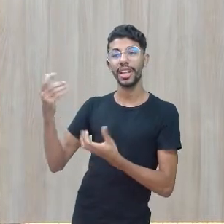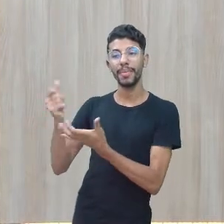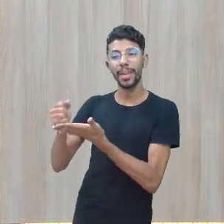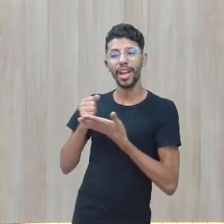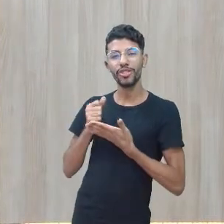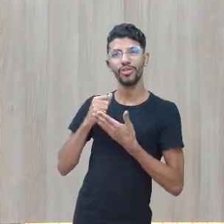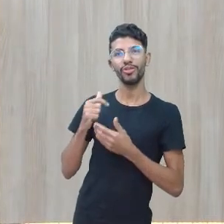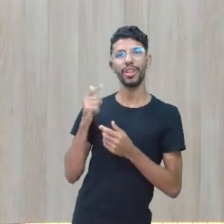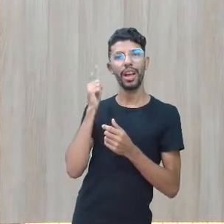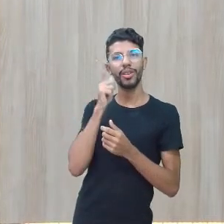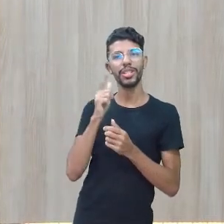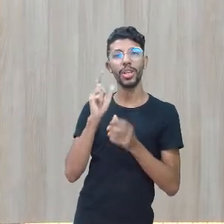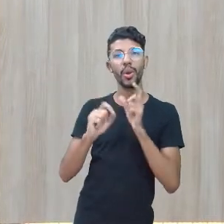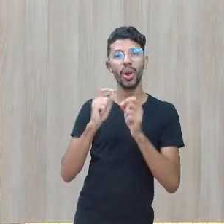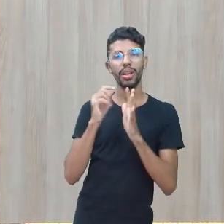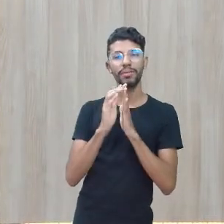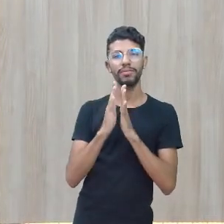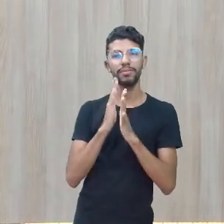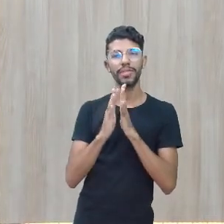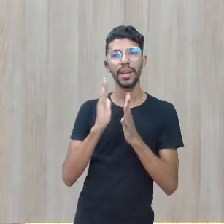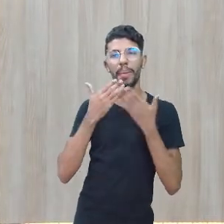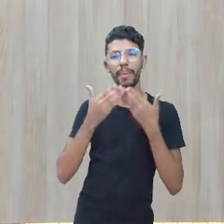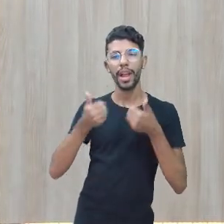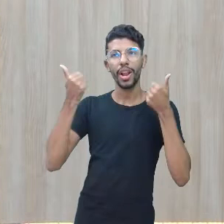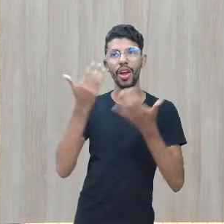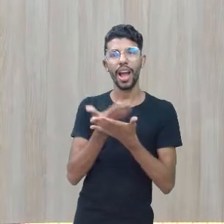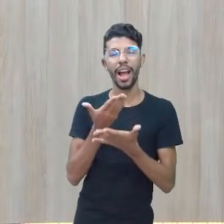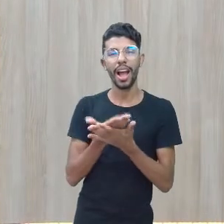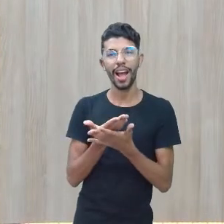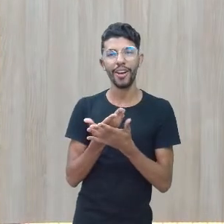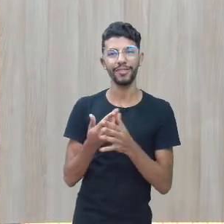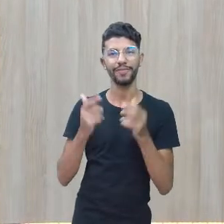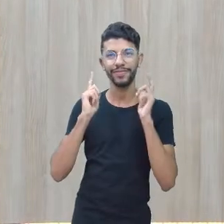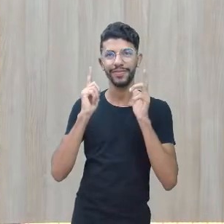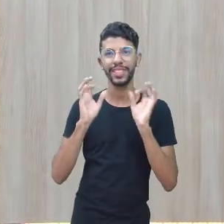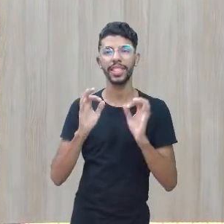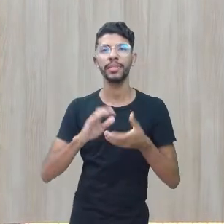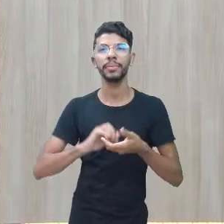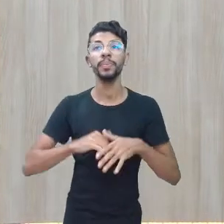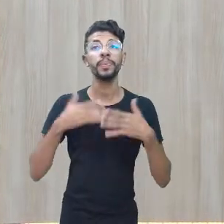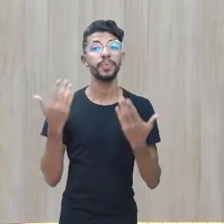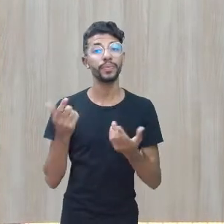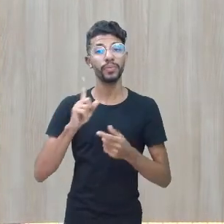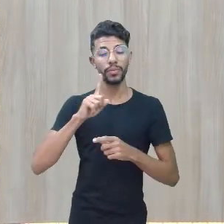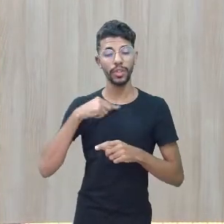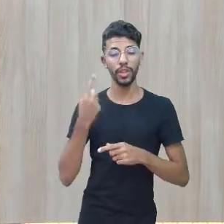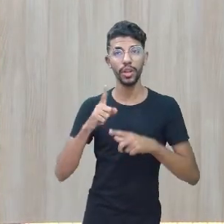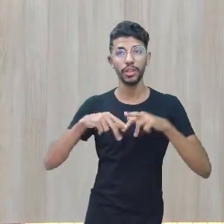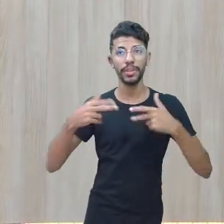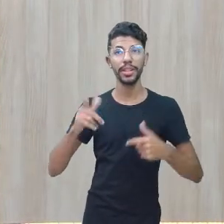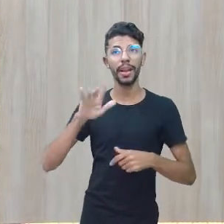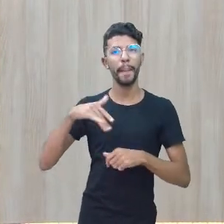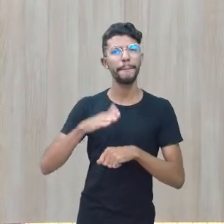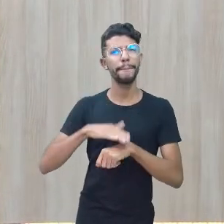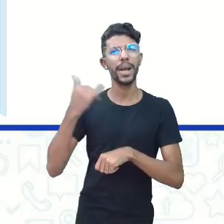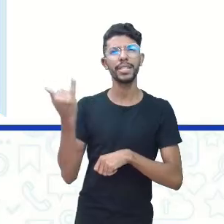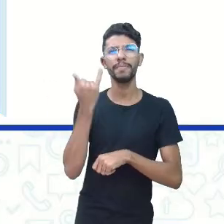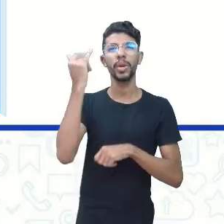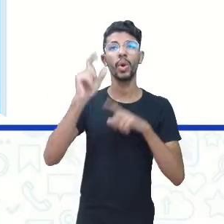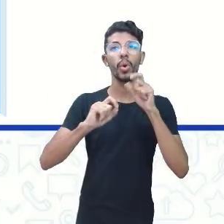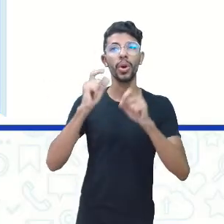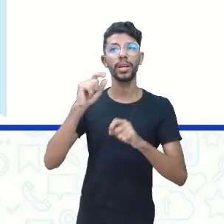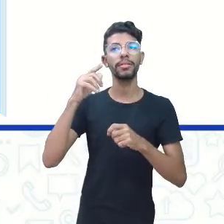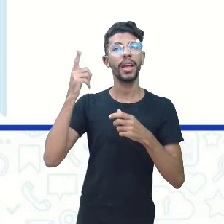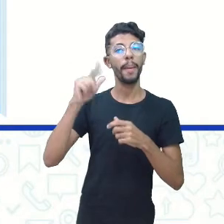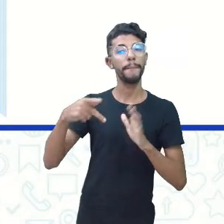bom? O nosso material, gente, essa é uma das partes mais importantes, tá? Ele é da 22ª semana, né? Essa